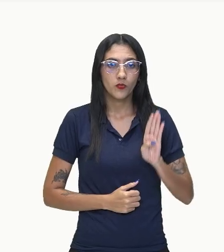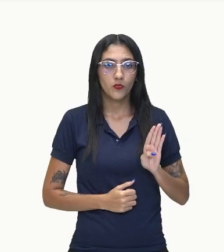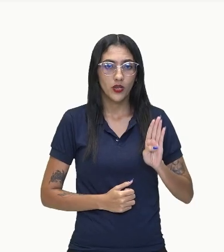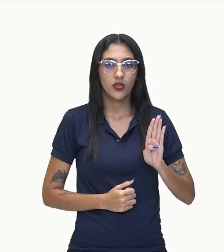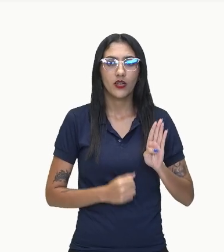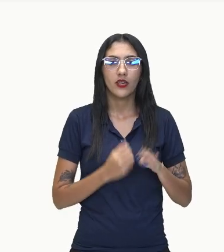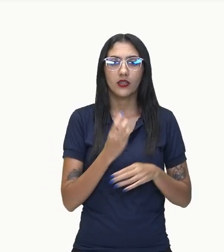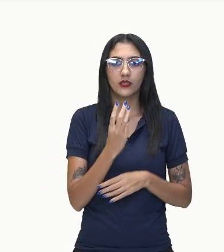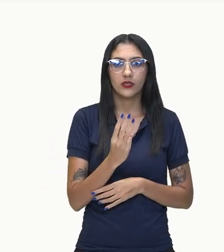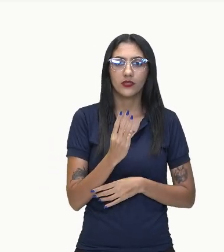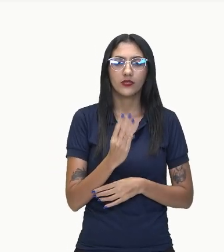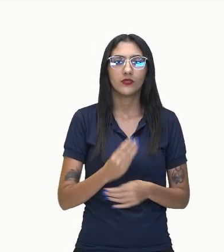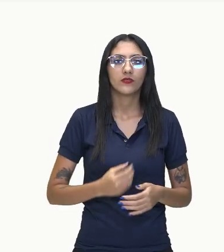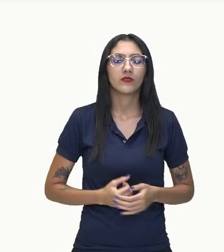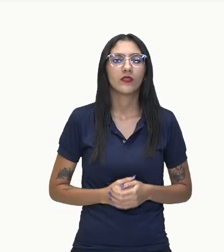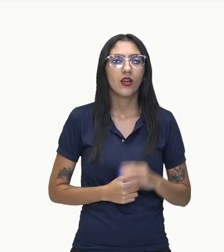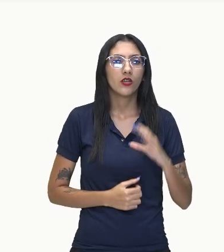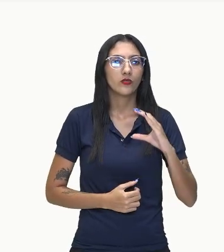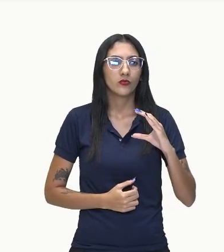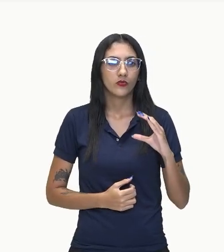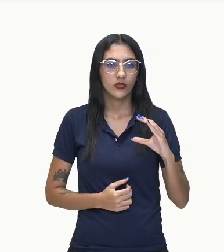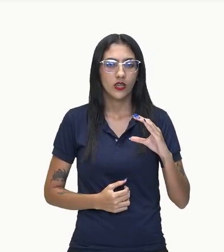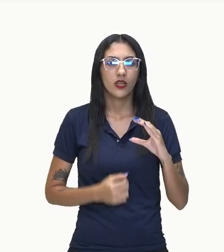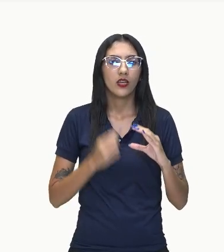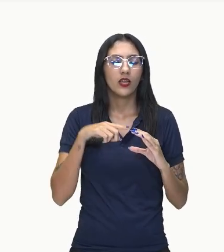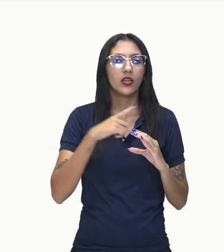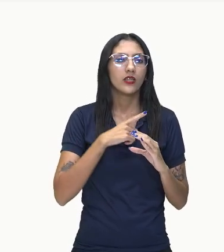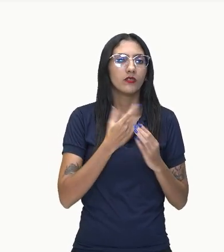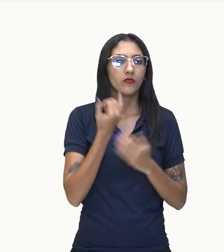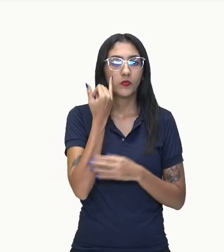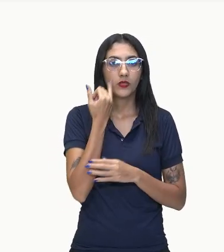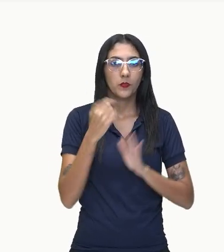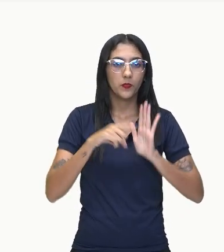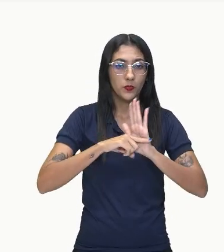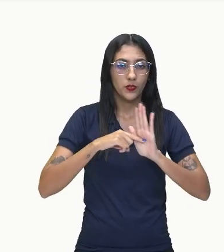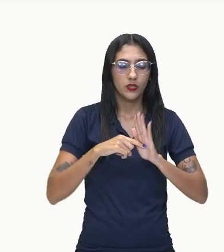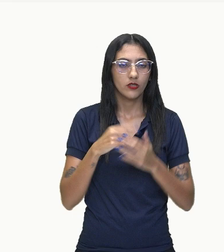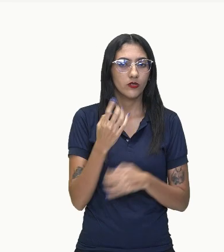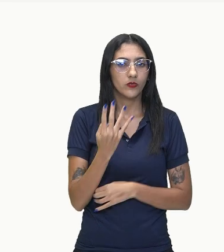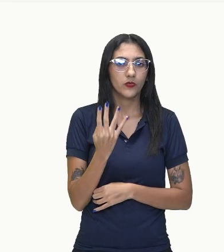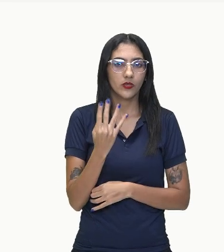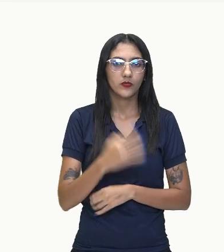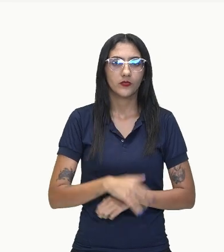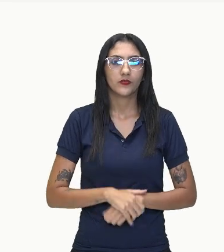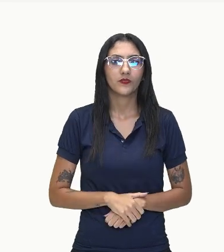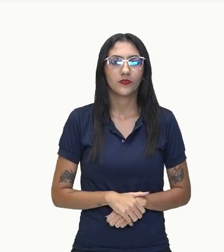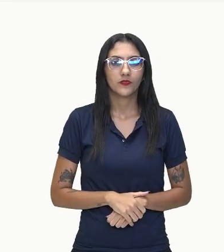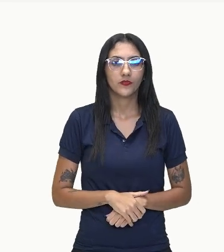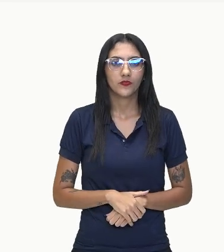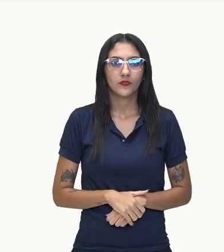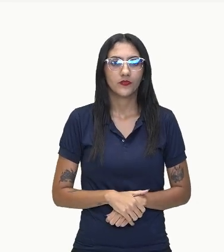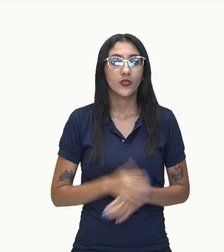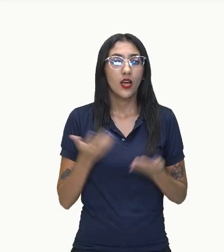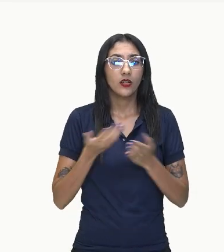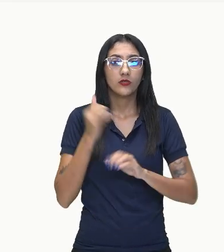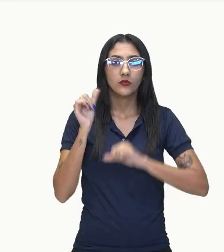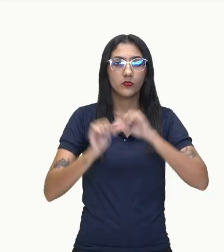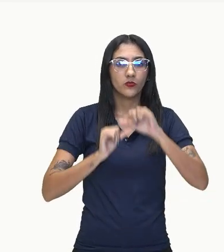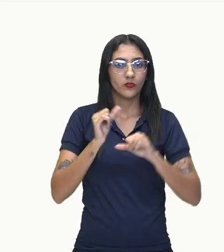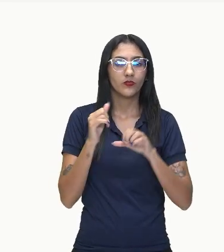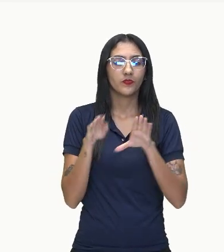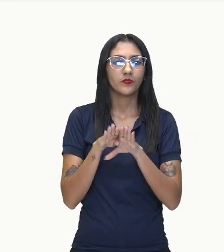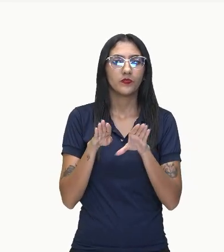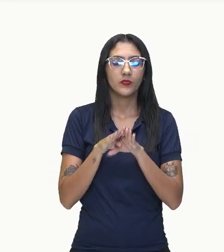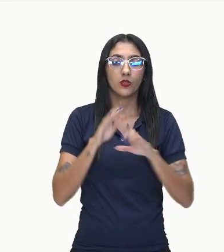é 3 e o c é menos 4. Agora, a gente substitui esses valores para calcular